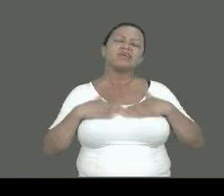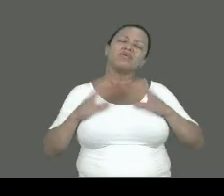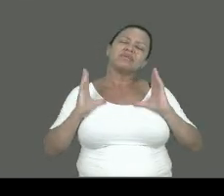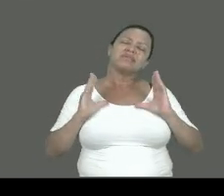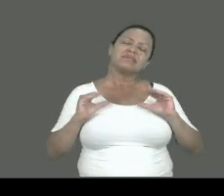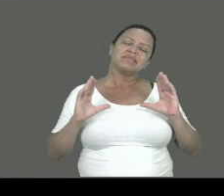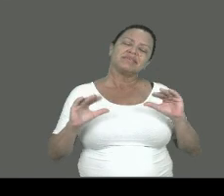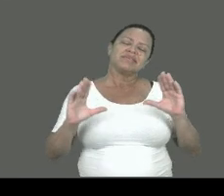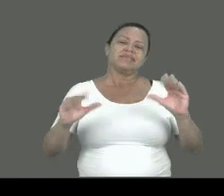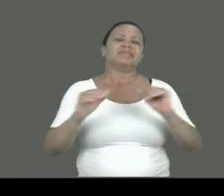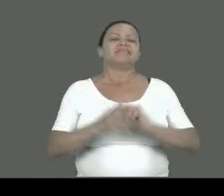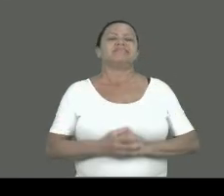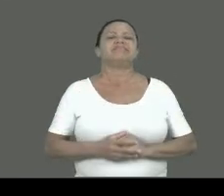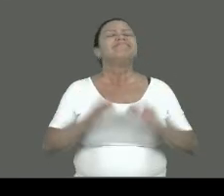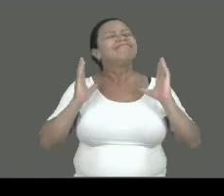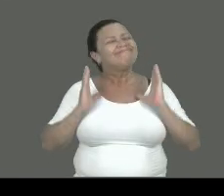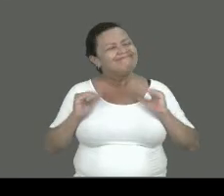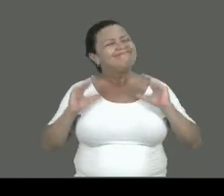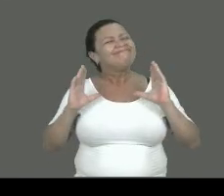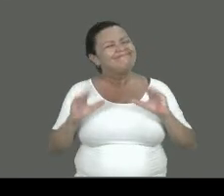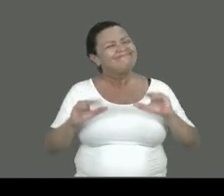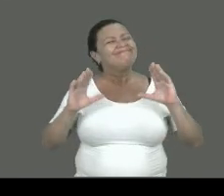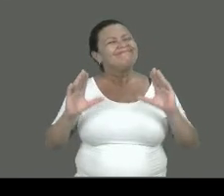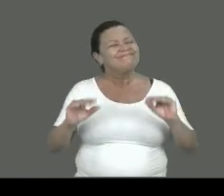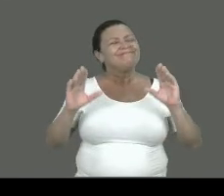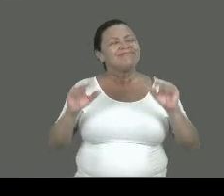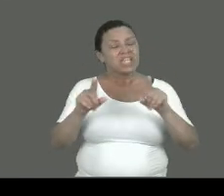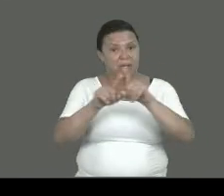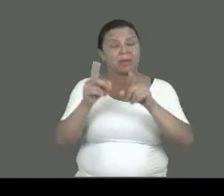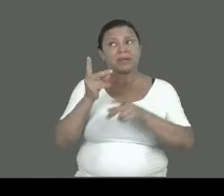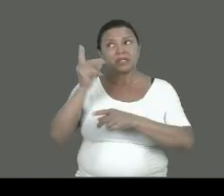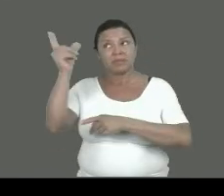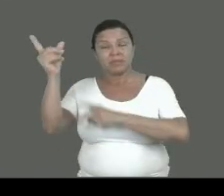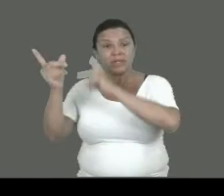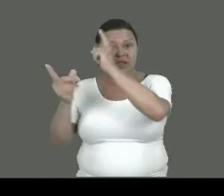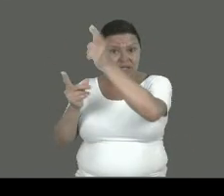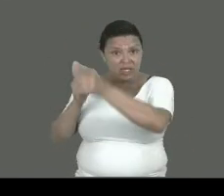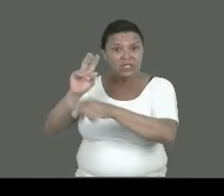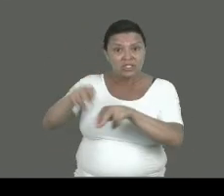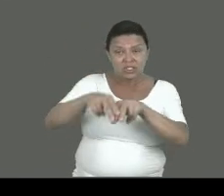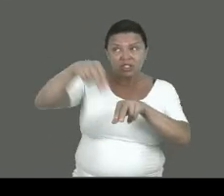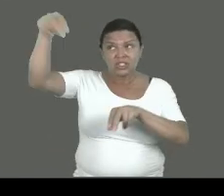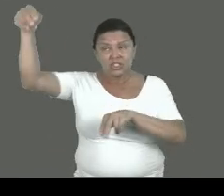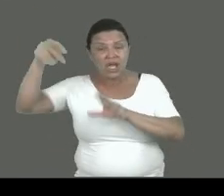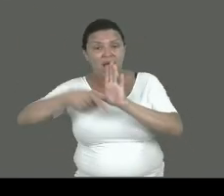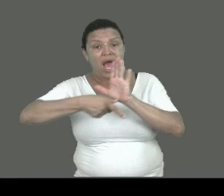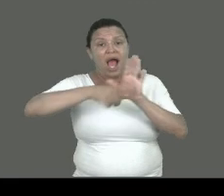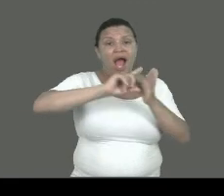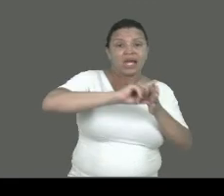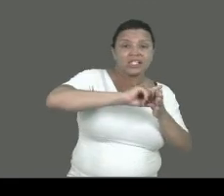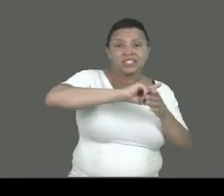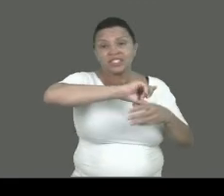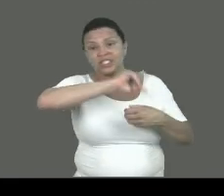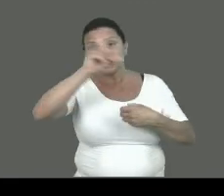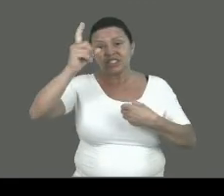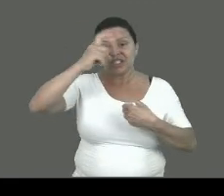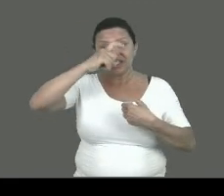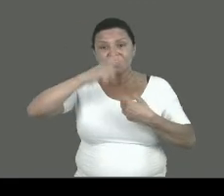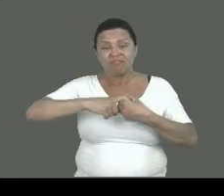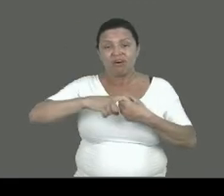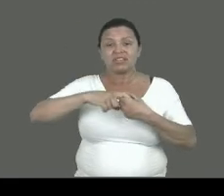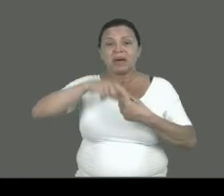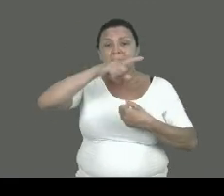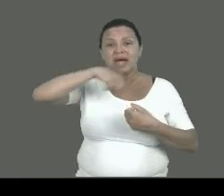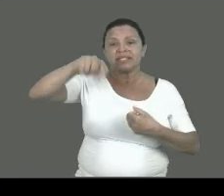tranquilidade. Tranquilidade por aqueles que se foram antes de nós, que pegaram o trem de volta, mas que nós